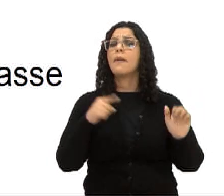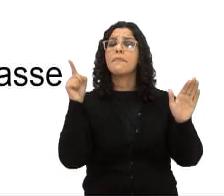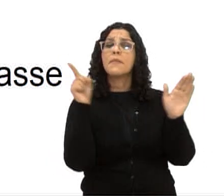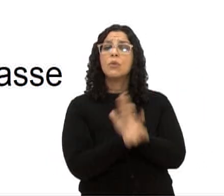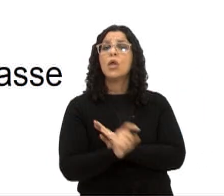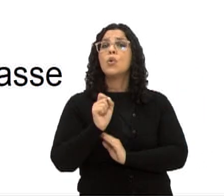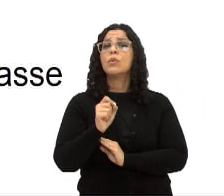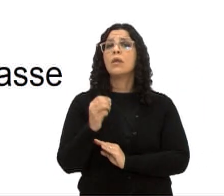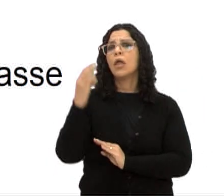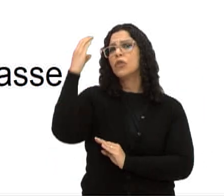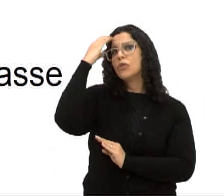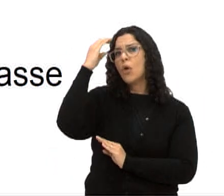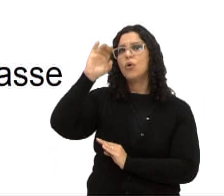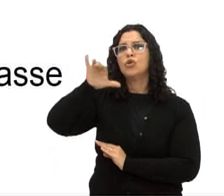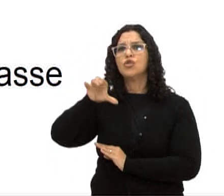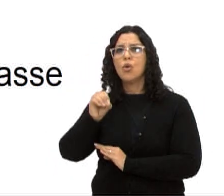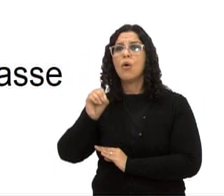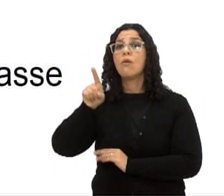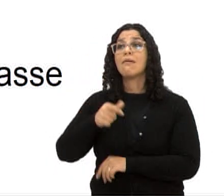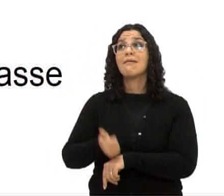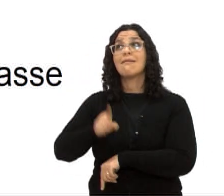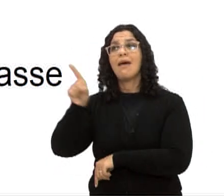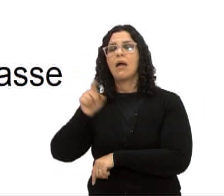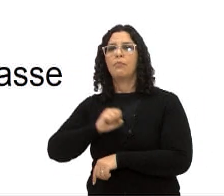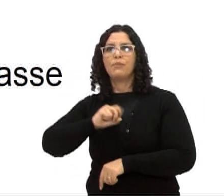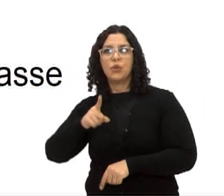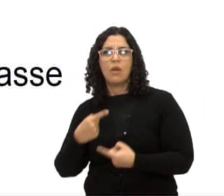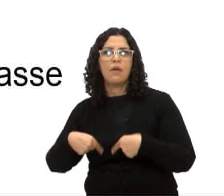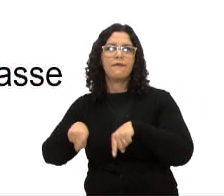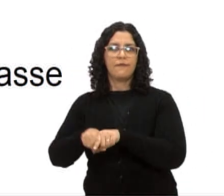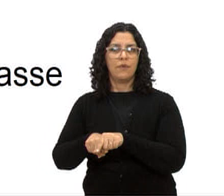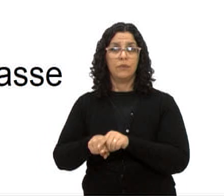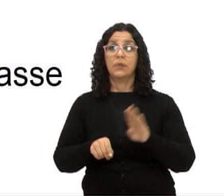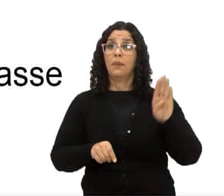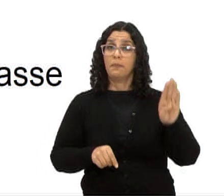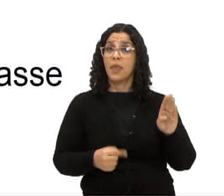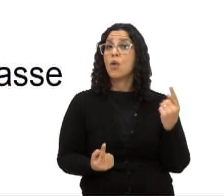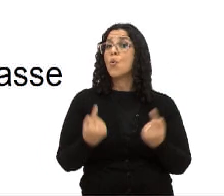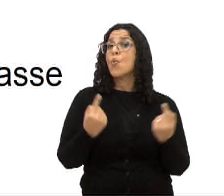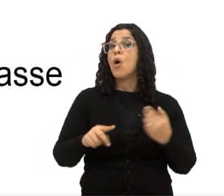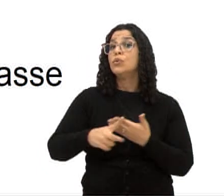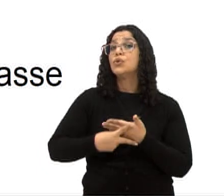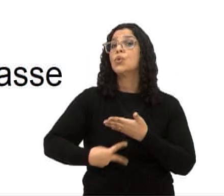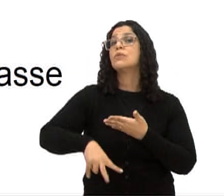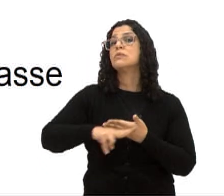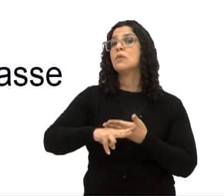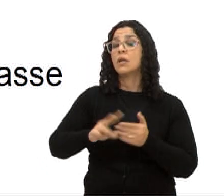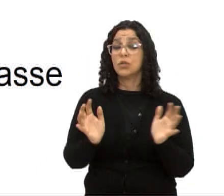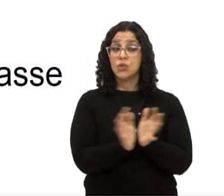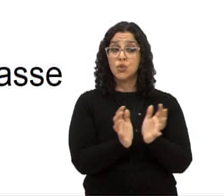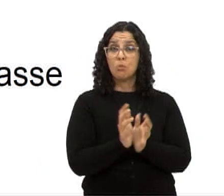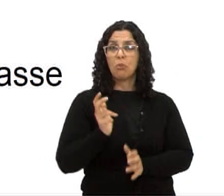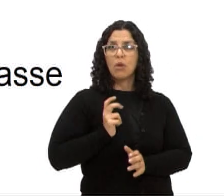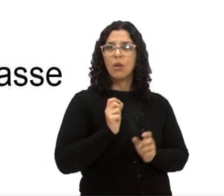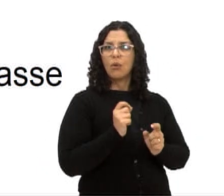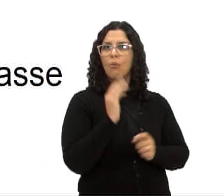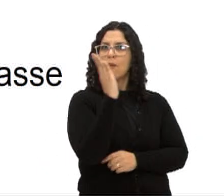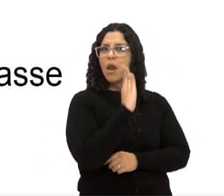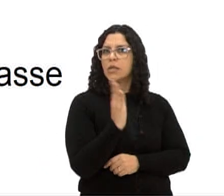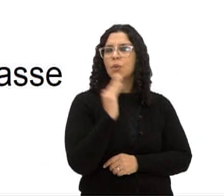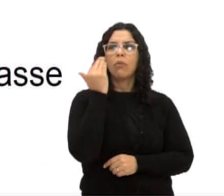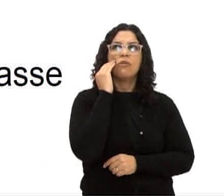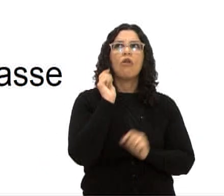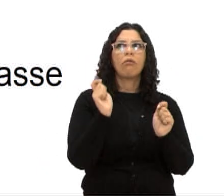João VI pelas cortes portuguesas quando regressou a Lisboa? E B. Quais consequências a elite brasileira entendia ser